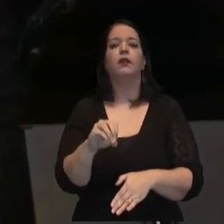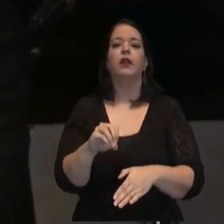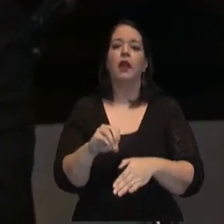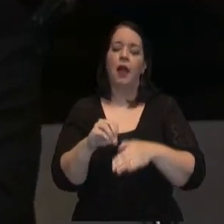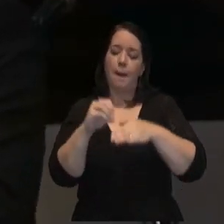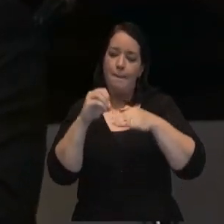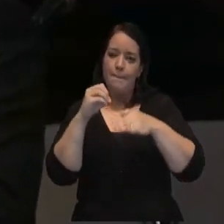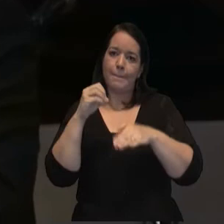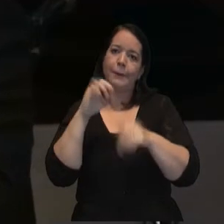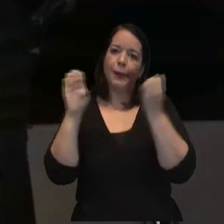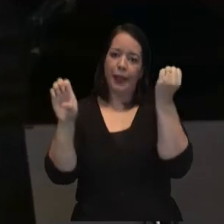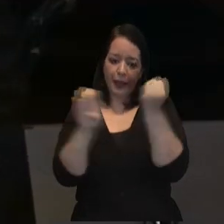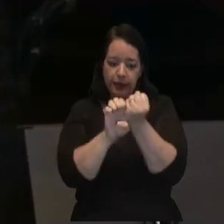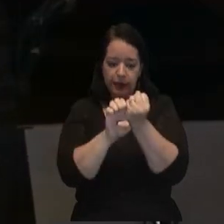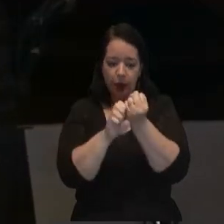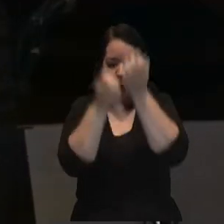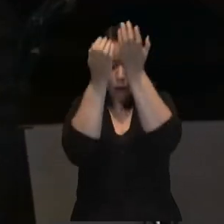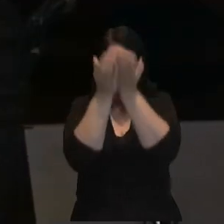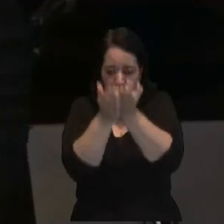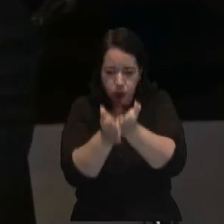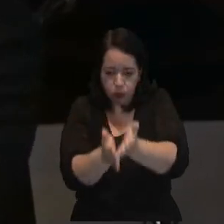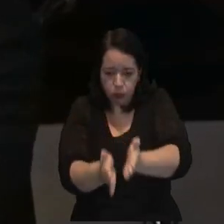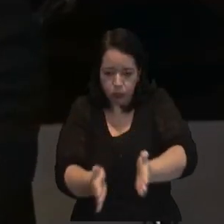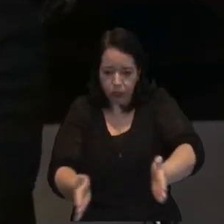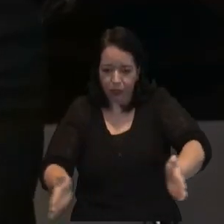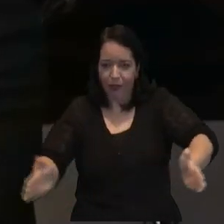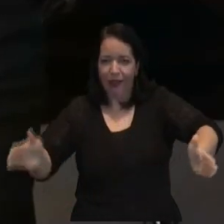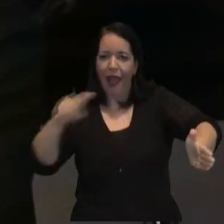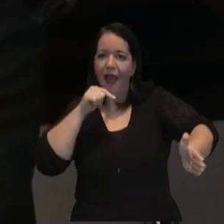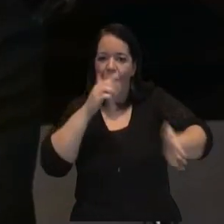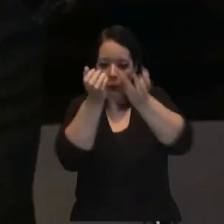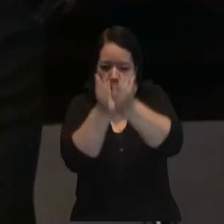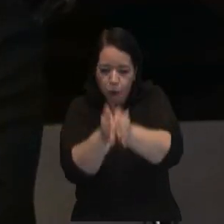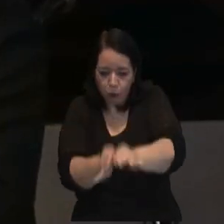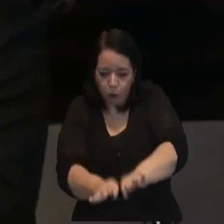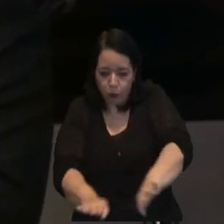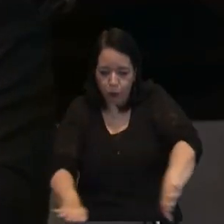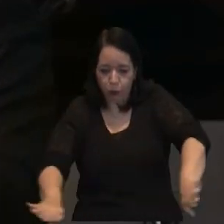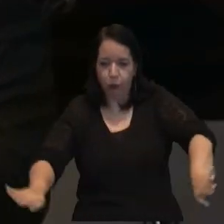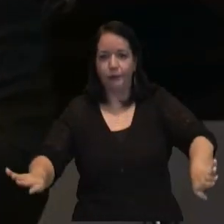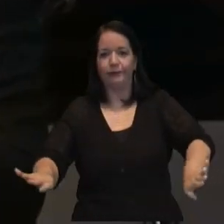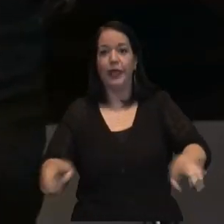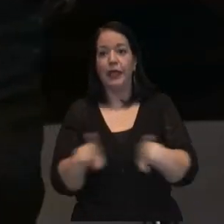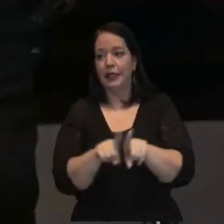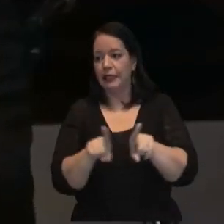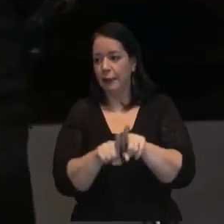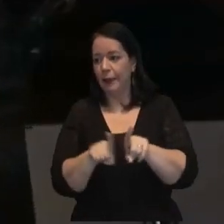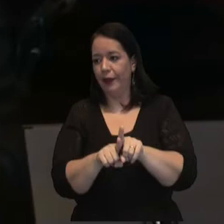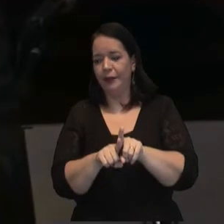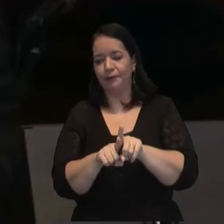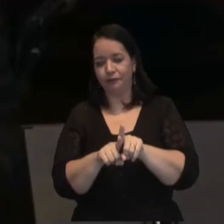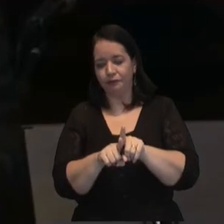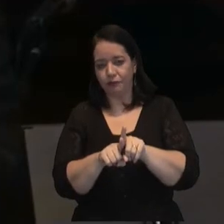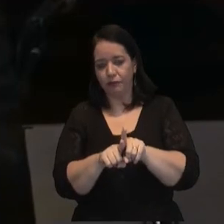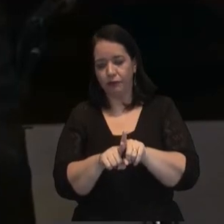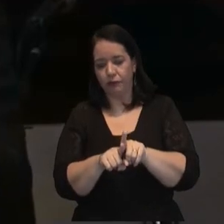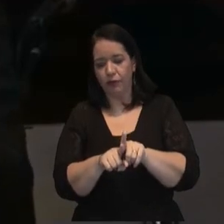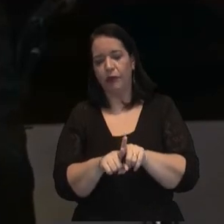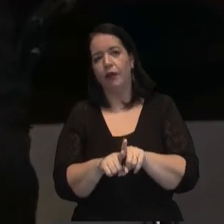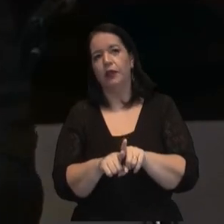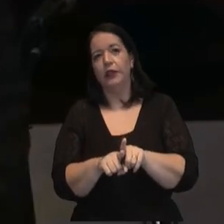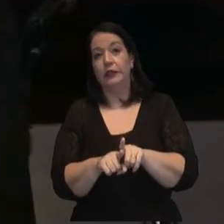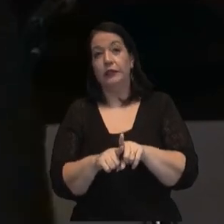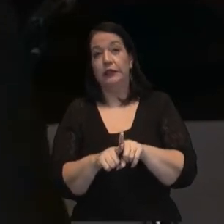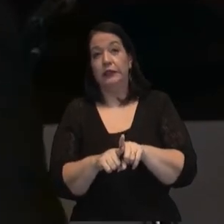de água poluída em água potável, utilizando sal. Ele multiplicou o alimento de uma viúva